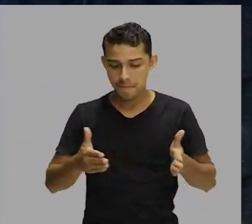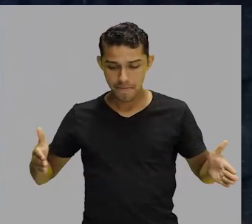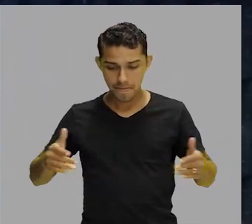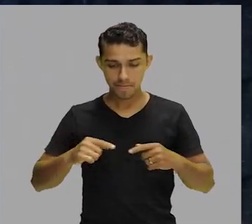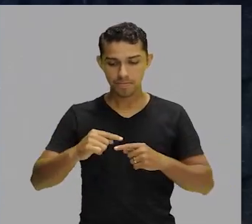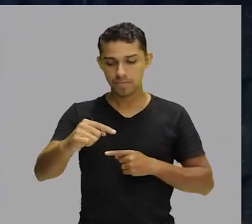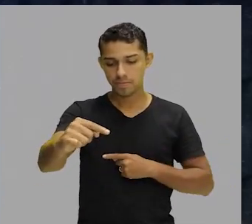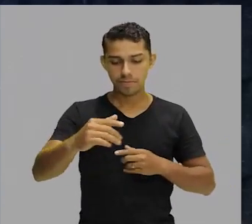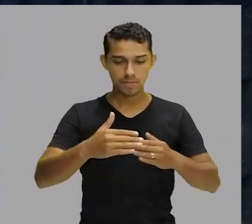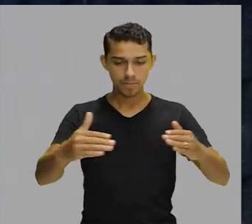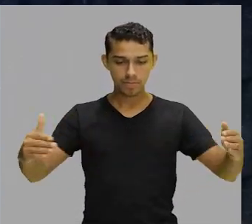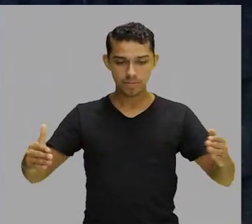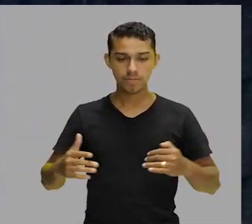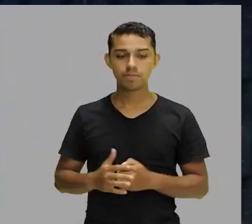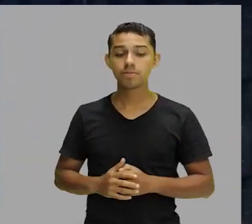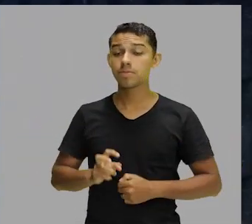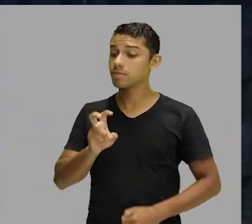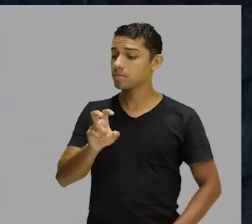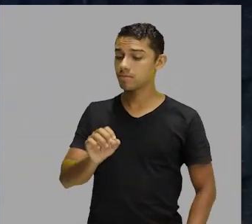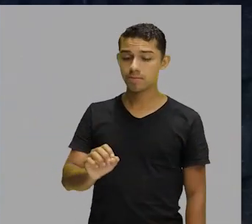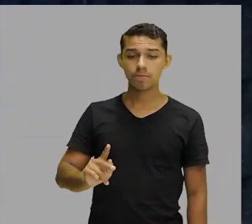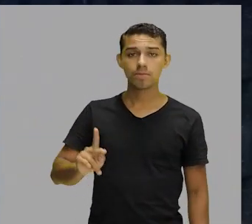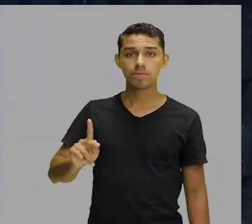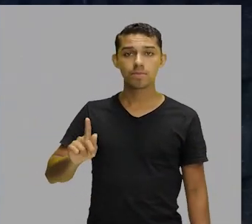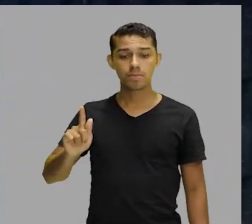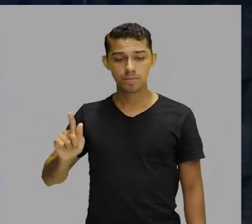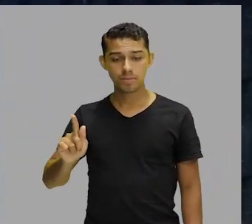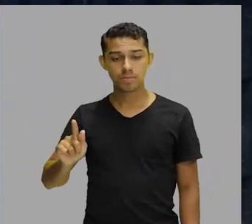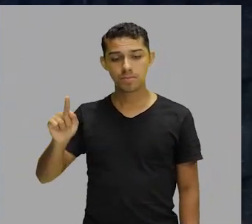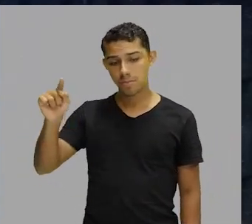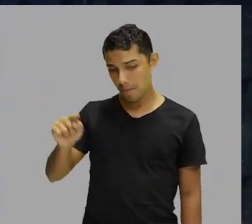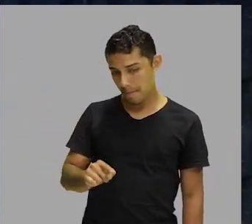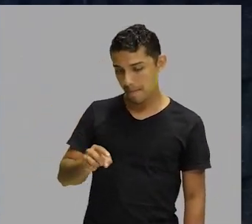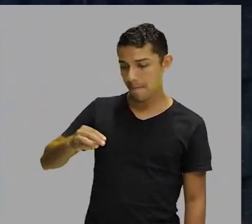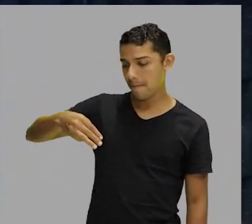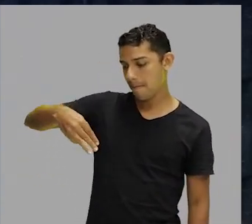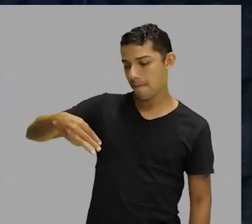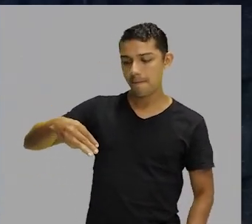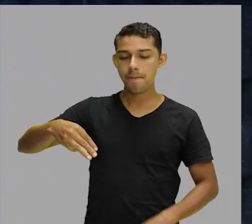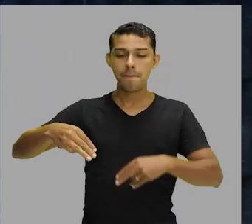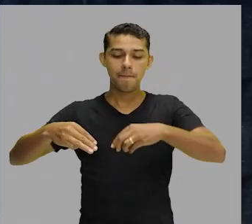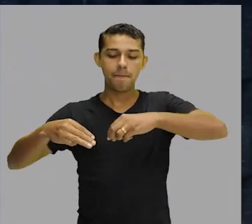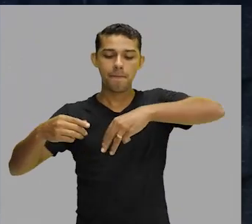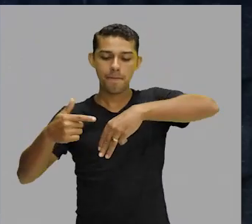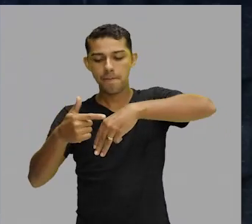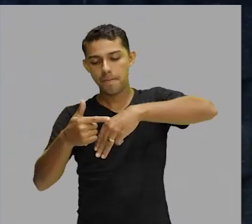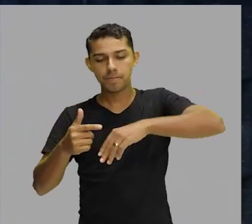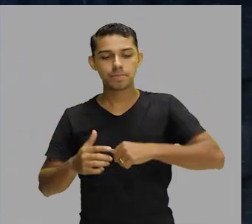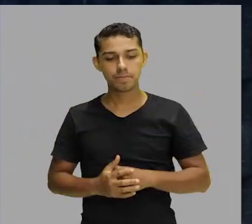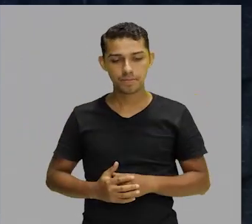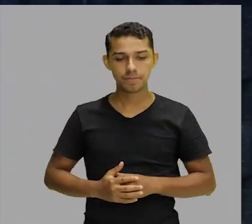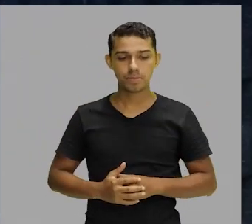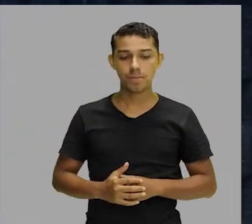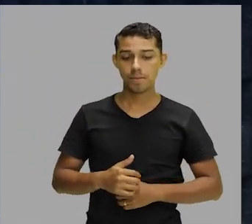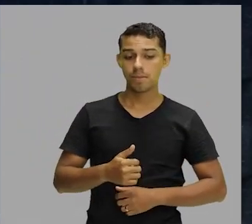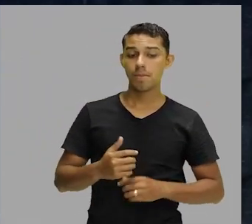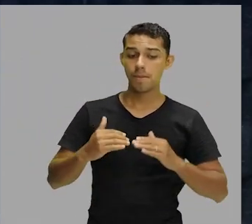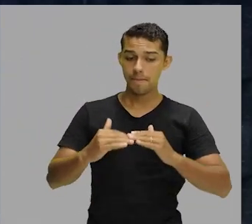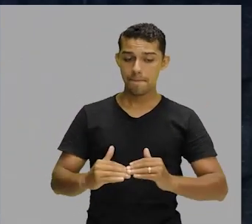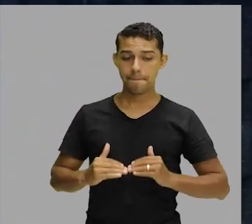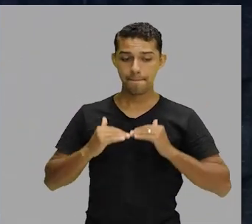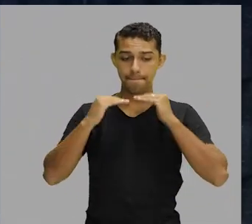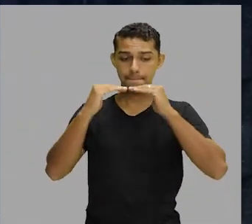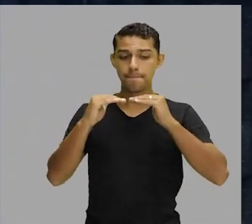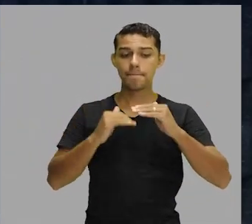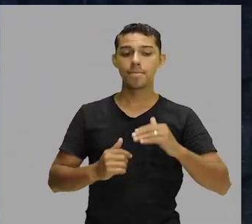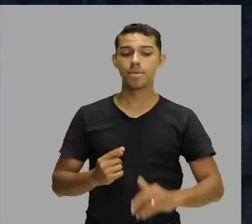quadrado. Ou seja, eu tenho aqui 50 quilos de tomateiros por metro quadrado, né, que vão